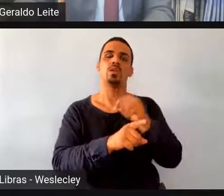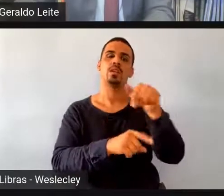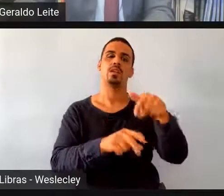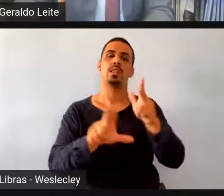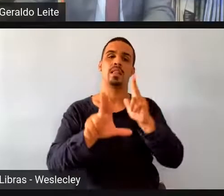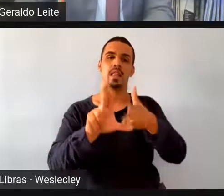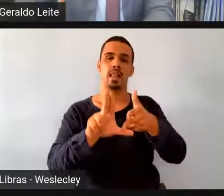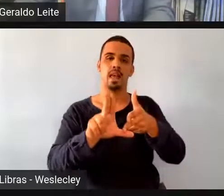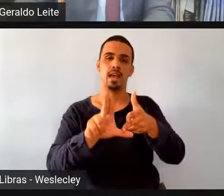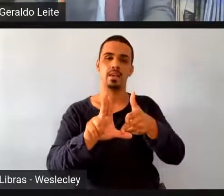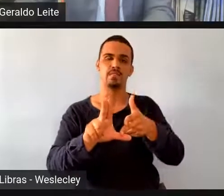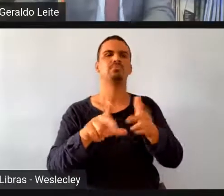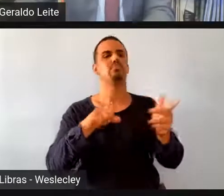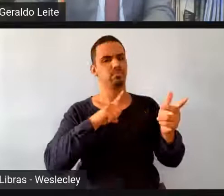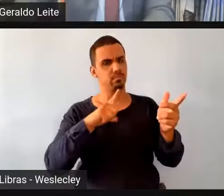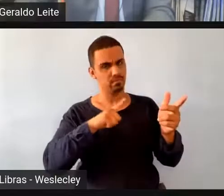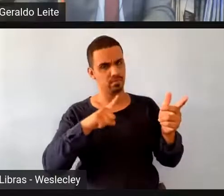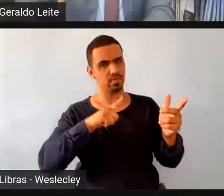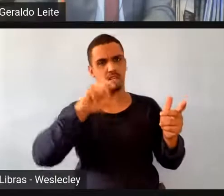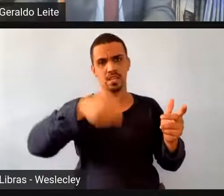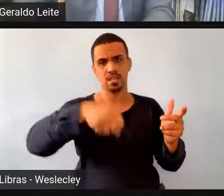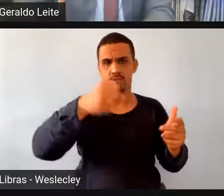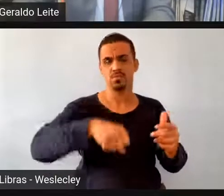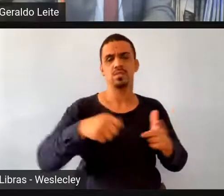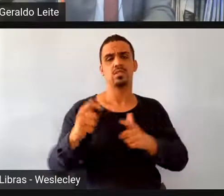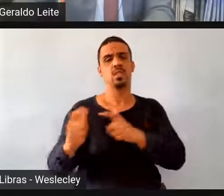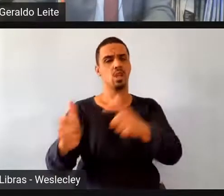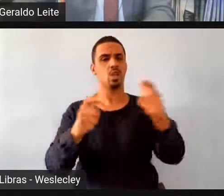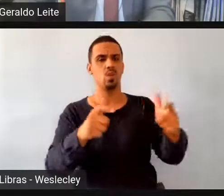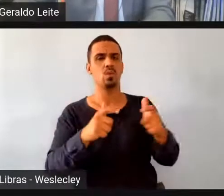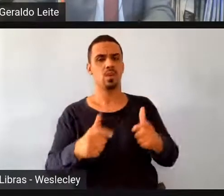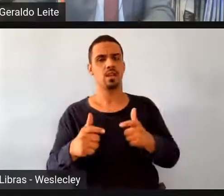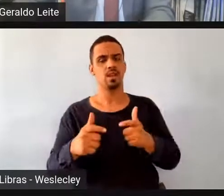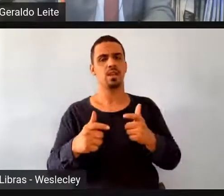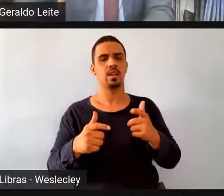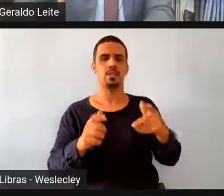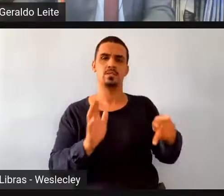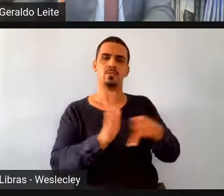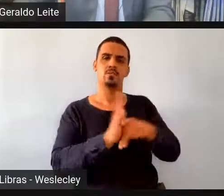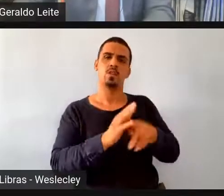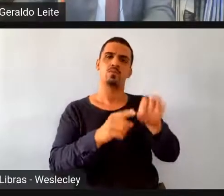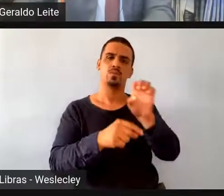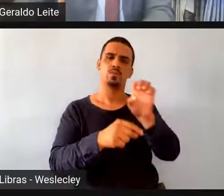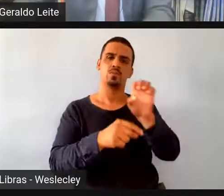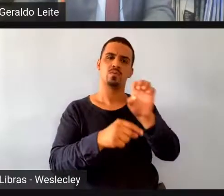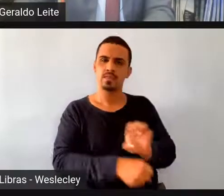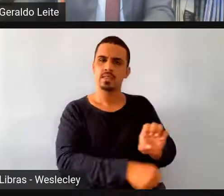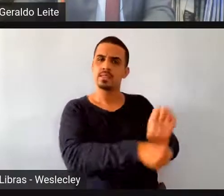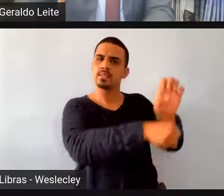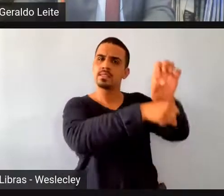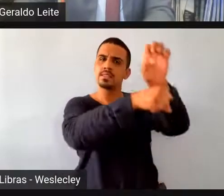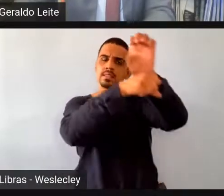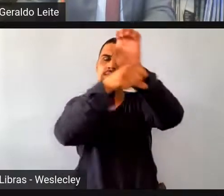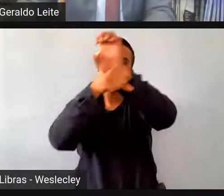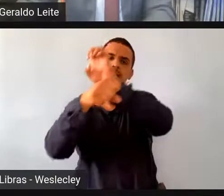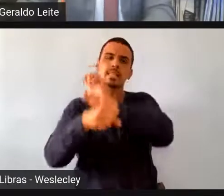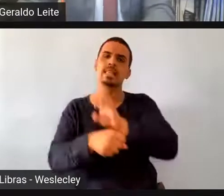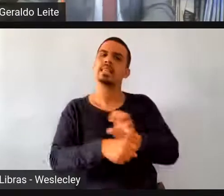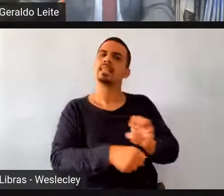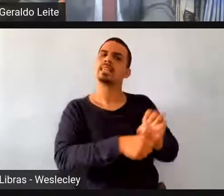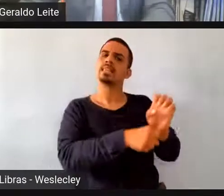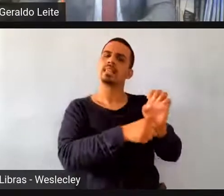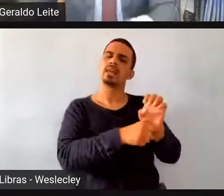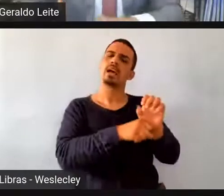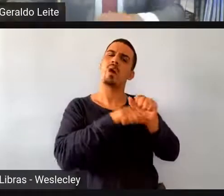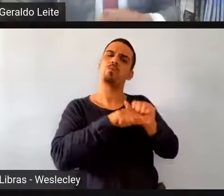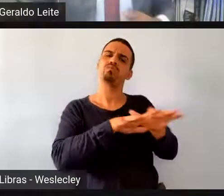você tem bancadas que são estaduais e em vários estados a competição que se espalha por território muito vasto.